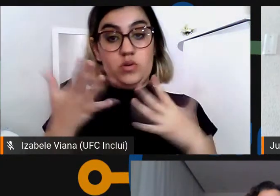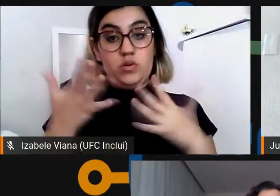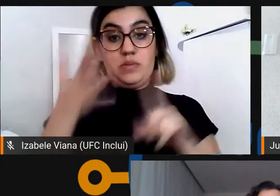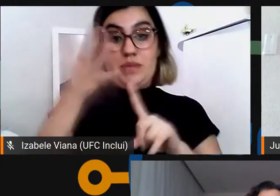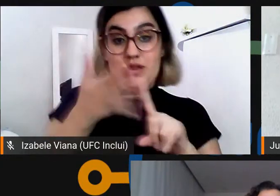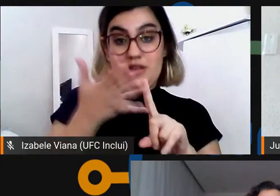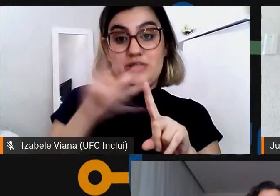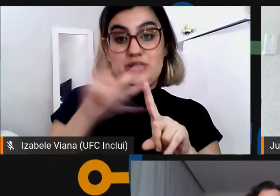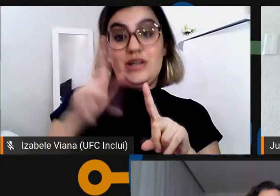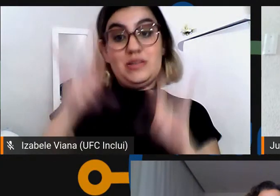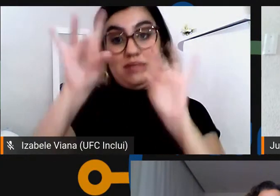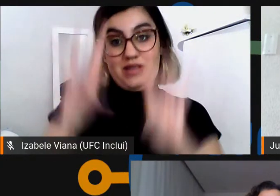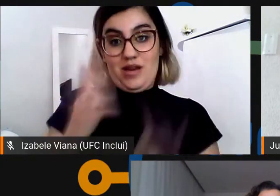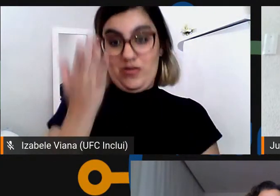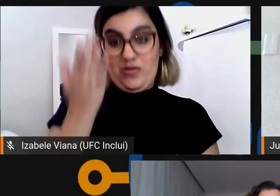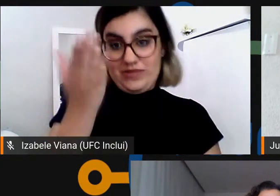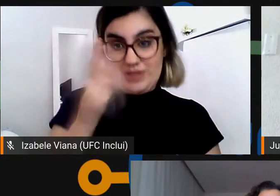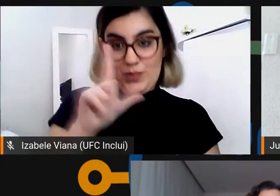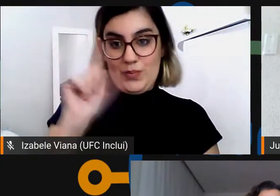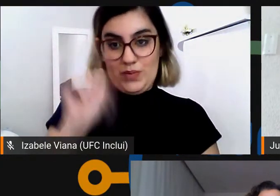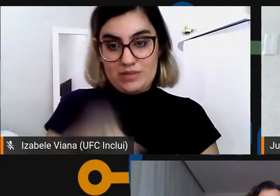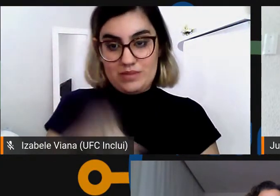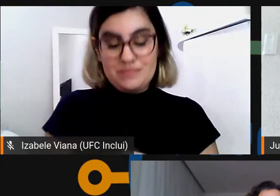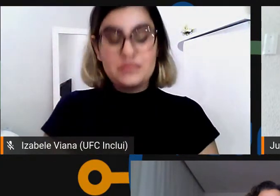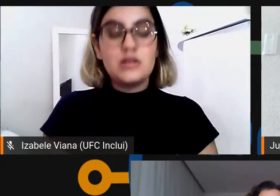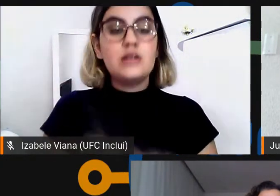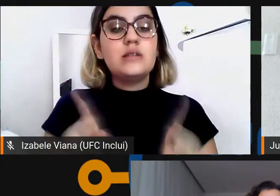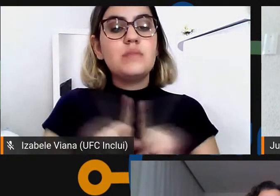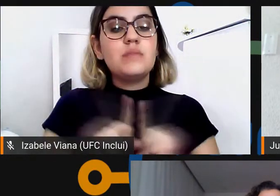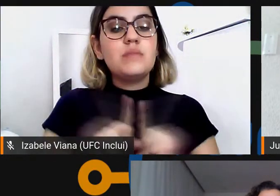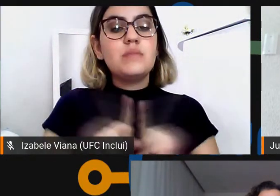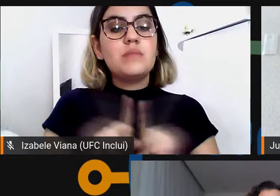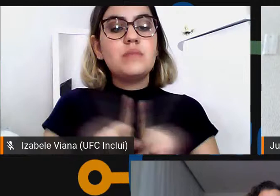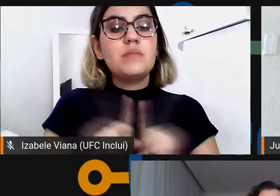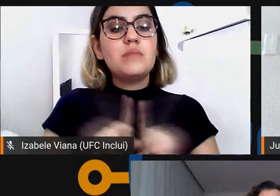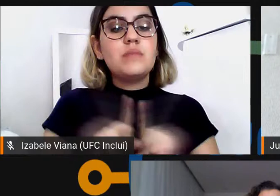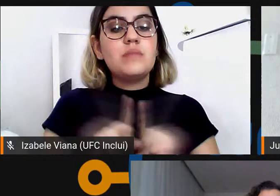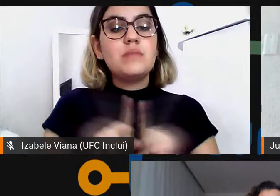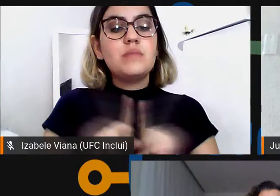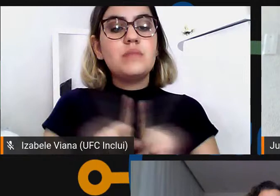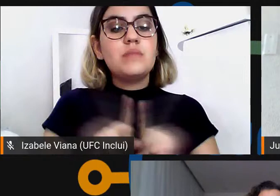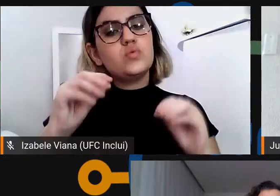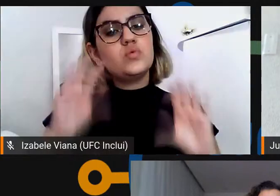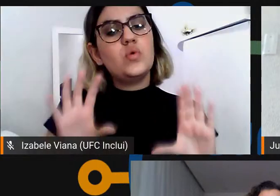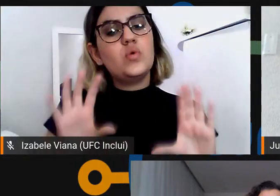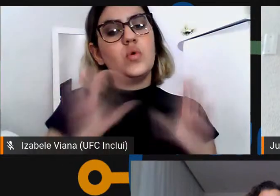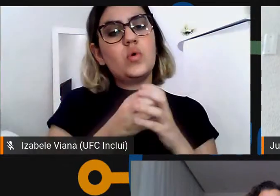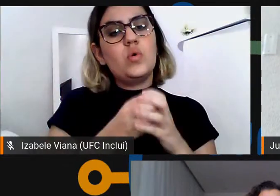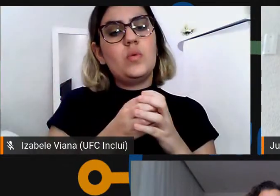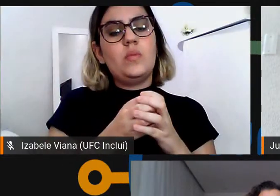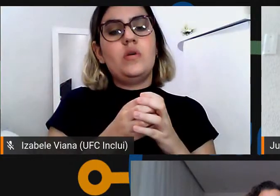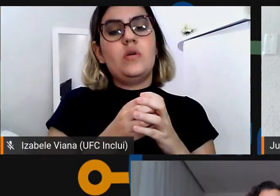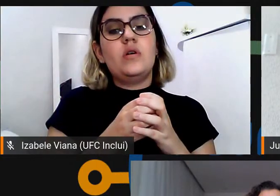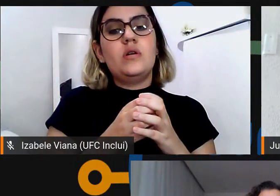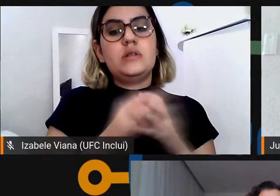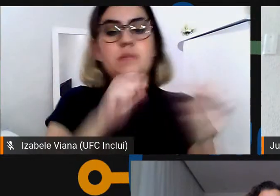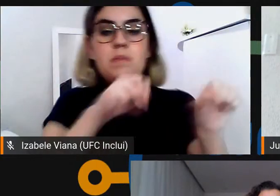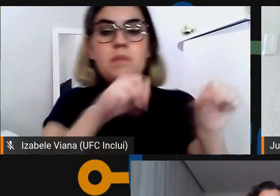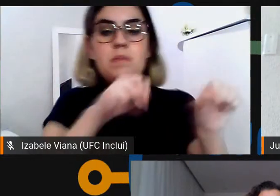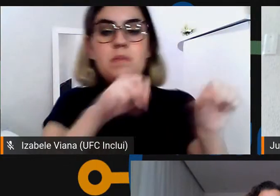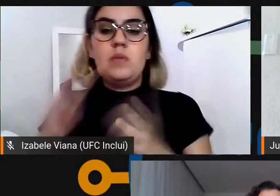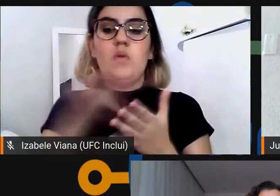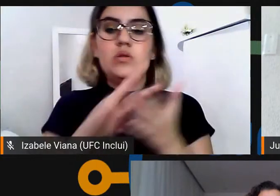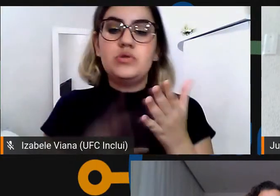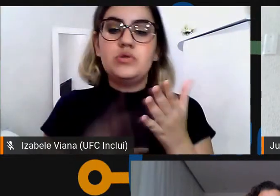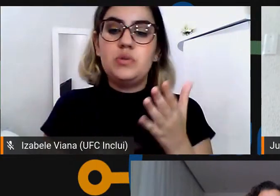você. Agradecemos ainda a todos os integrantes da comissão organizadora da Semana de Metodologia e Produção Científica, e a